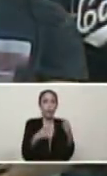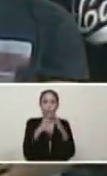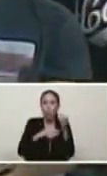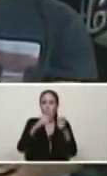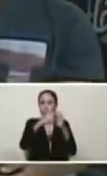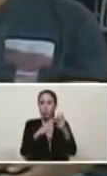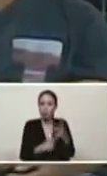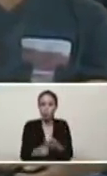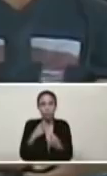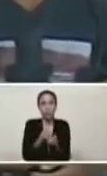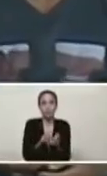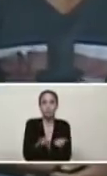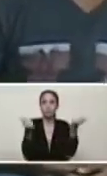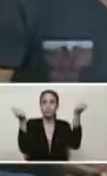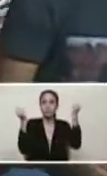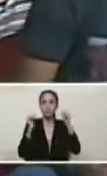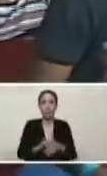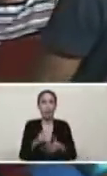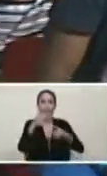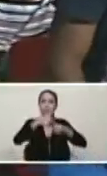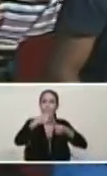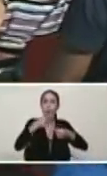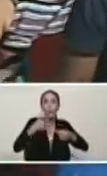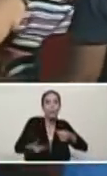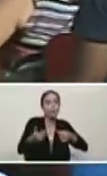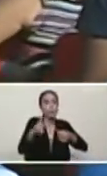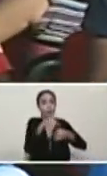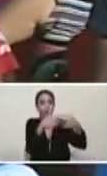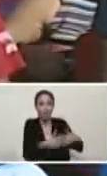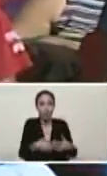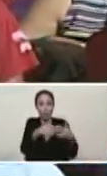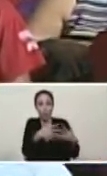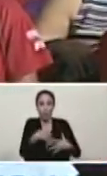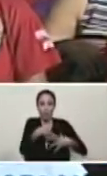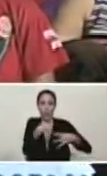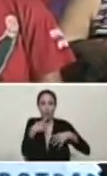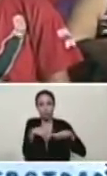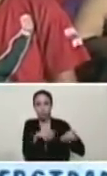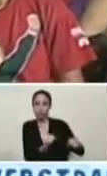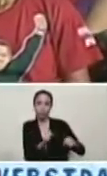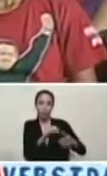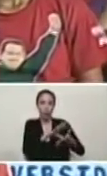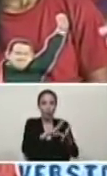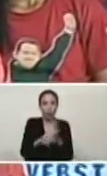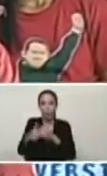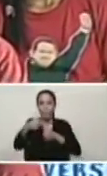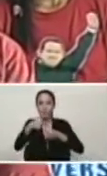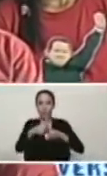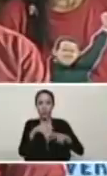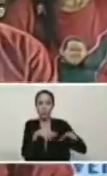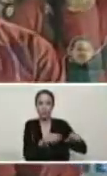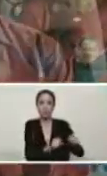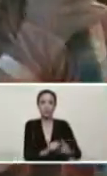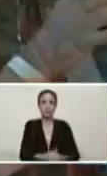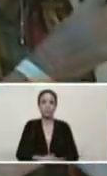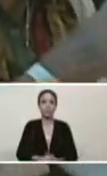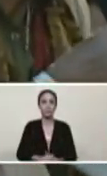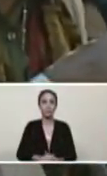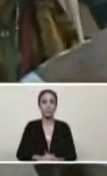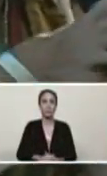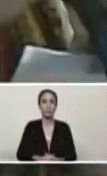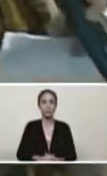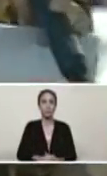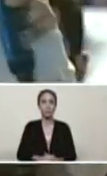sobre todo la riqueza del petróleo que el imperialismo está tratando de ponerle sus garras encima. Presidente